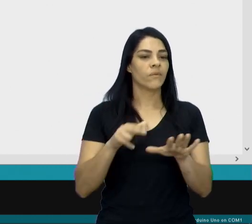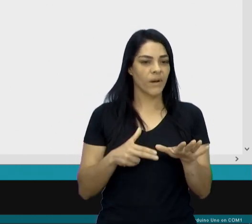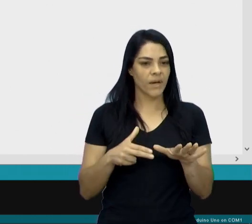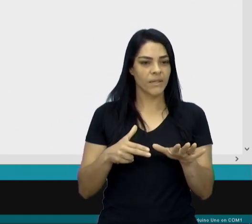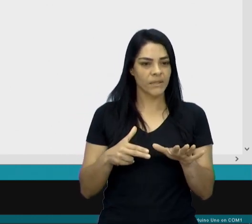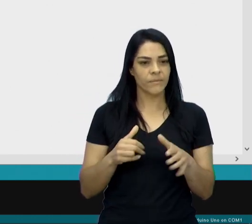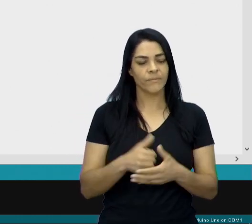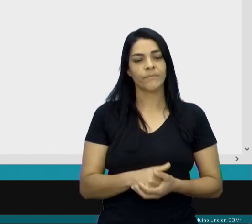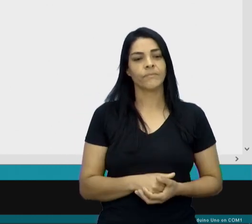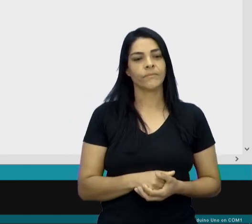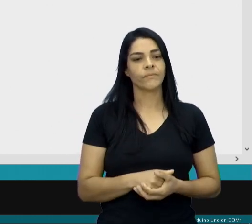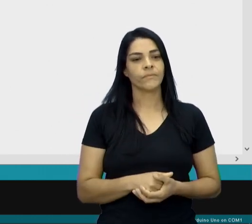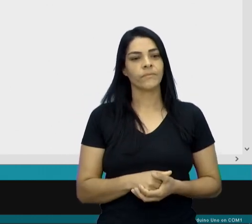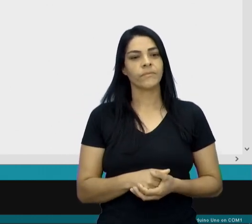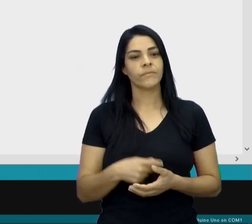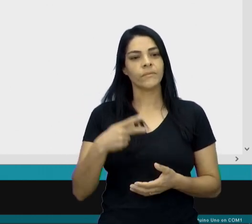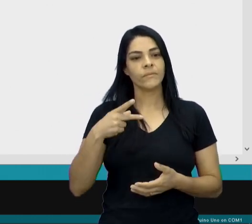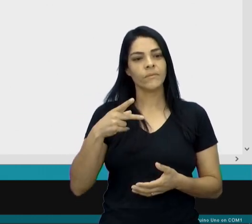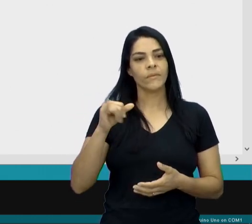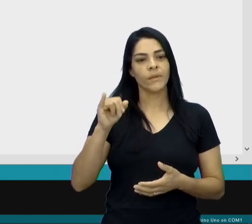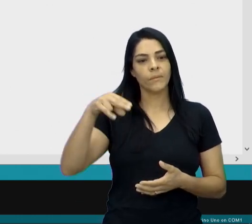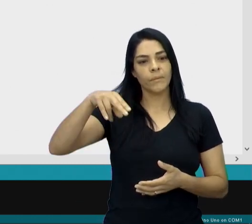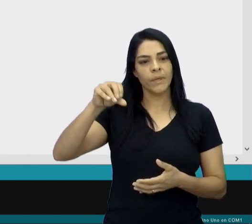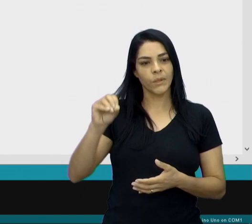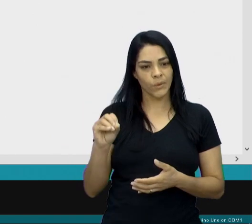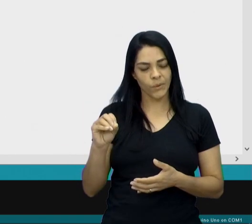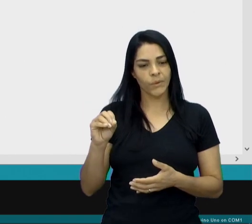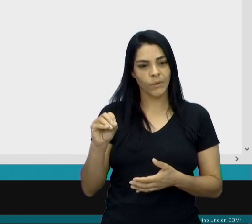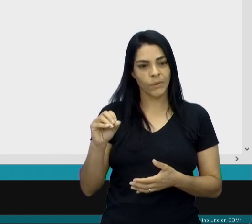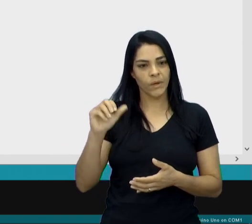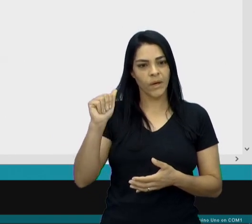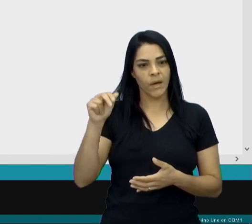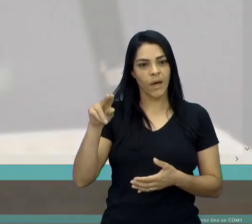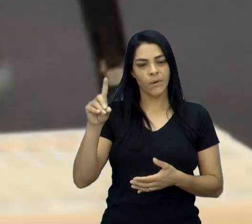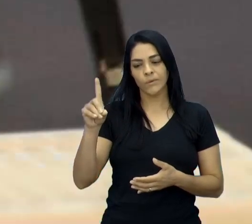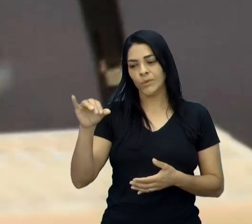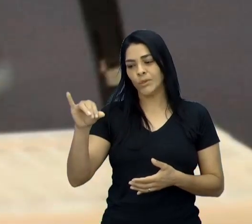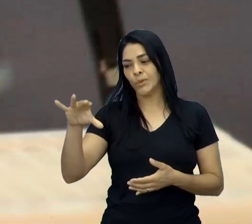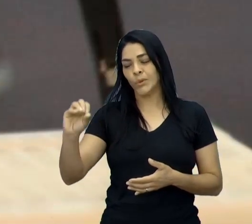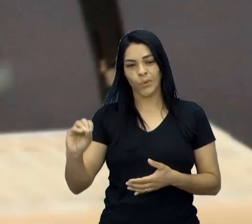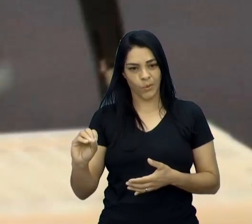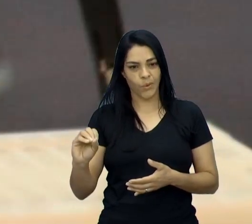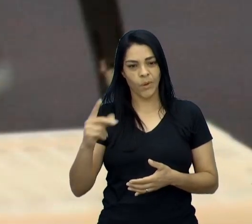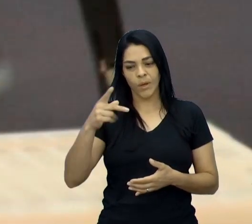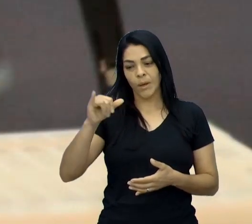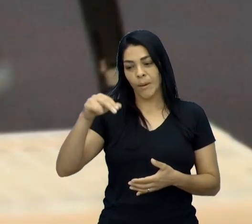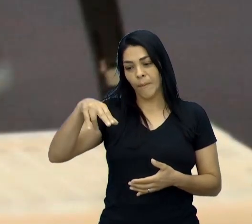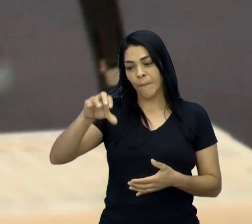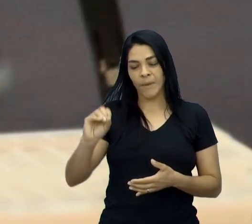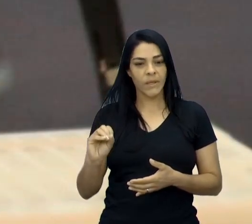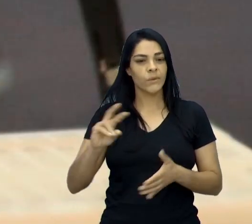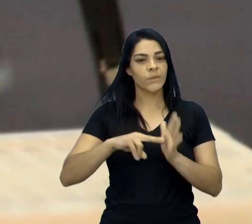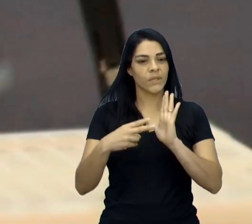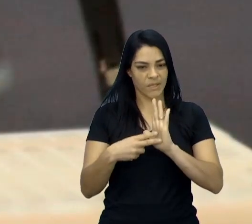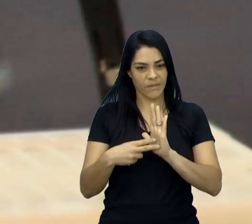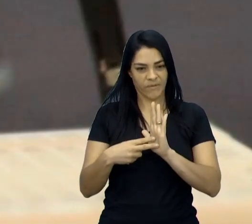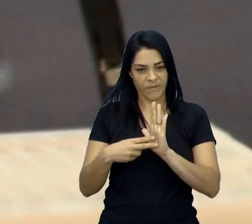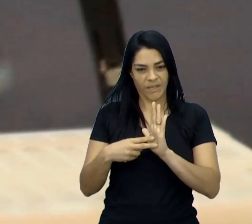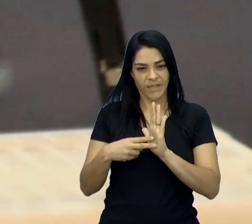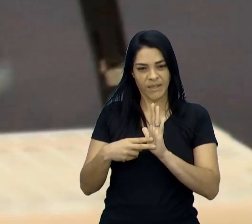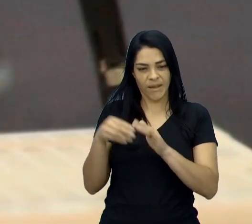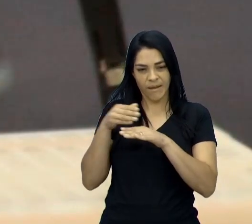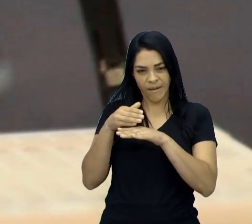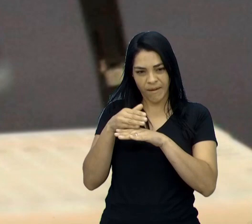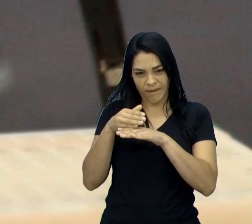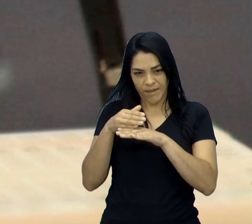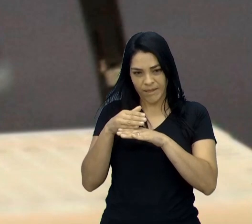pino áudio, pino quer dizer, pode mostrar aqui na câmera 1 a mesa, por favor, pino quer dizer essas entradas aqui onde vão sair